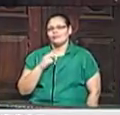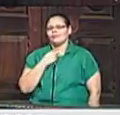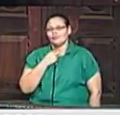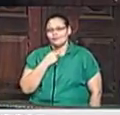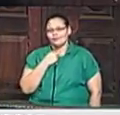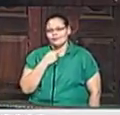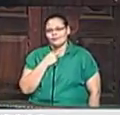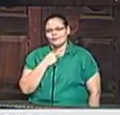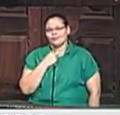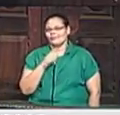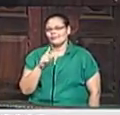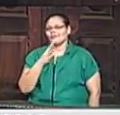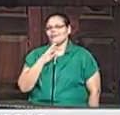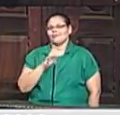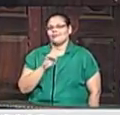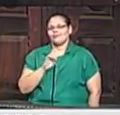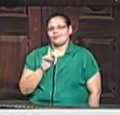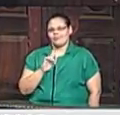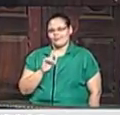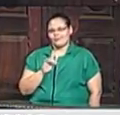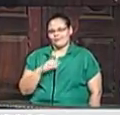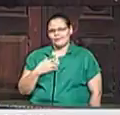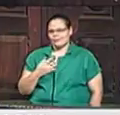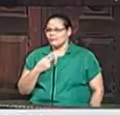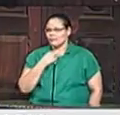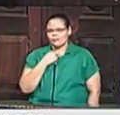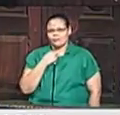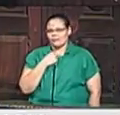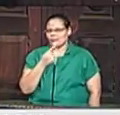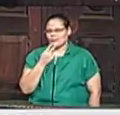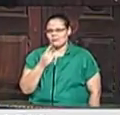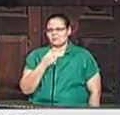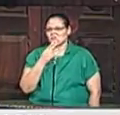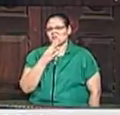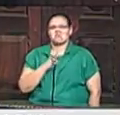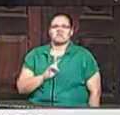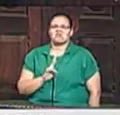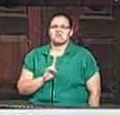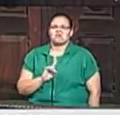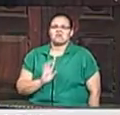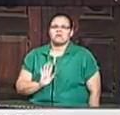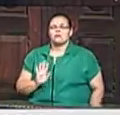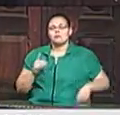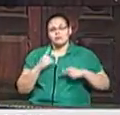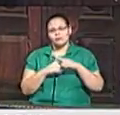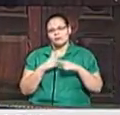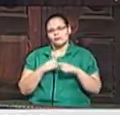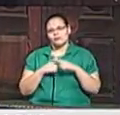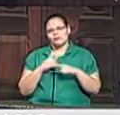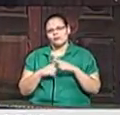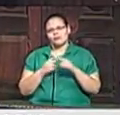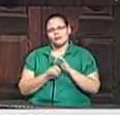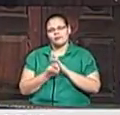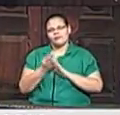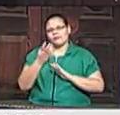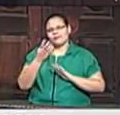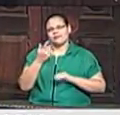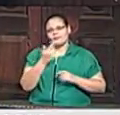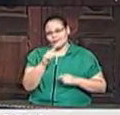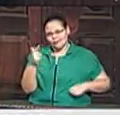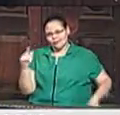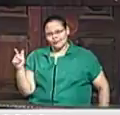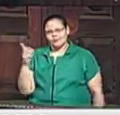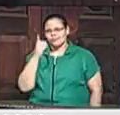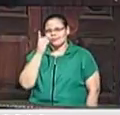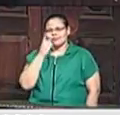arguir desconhecimento. Não poderá. Até porque vários outros